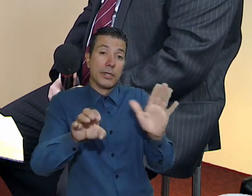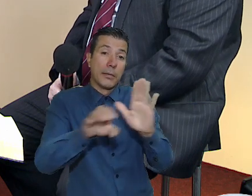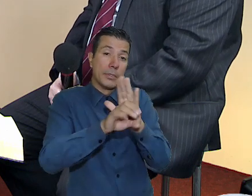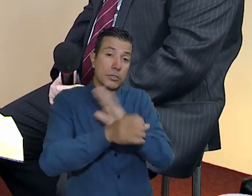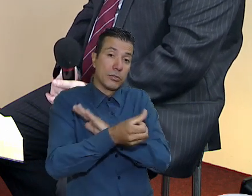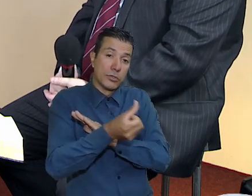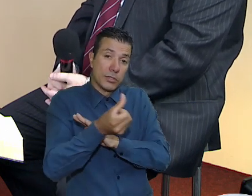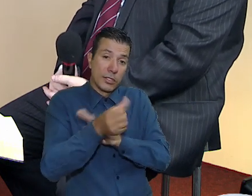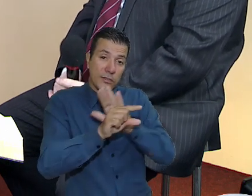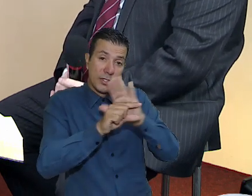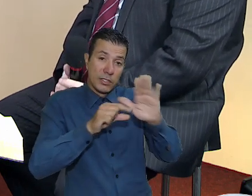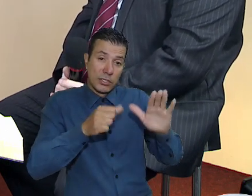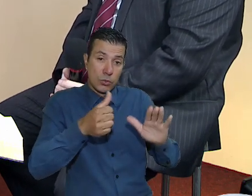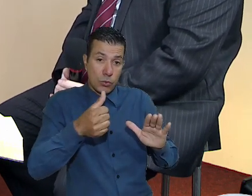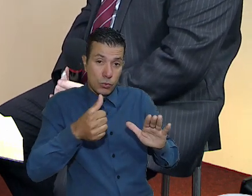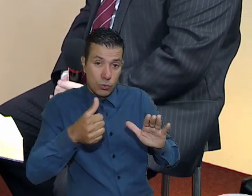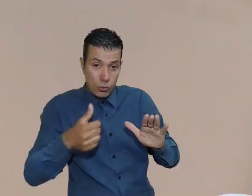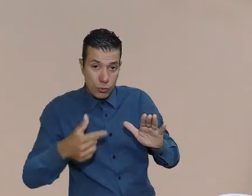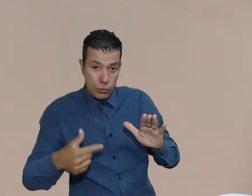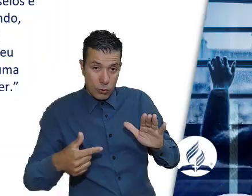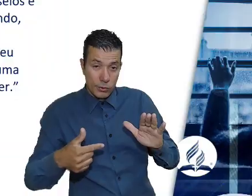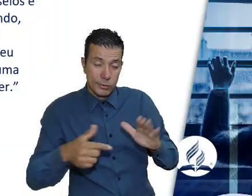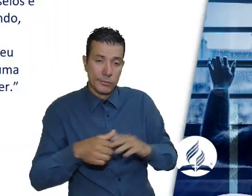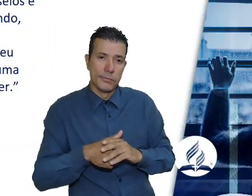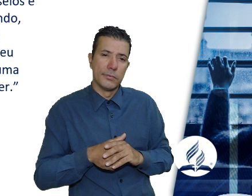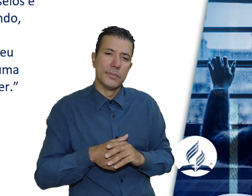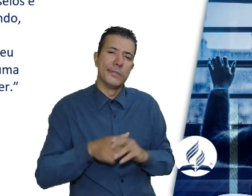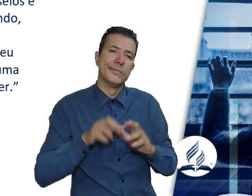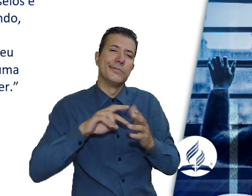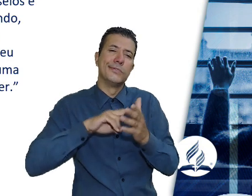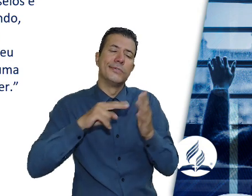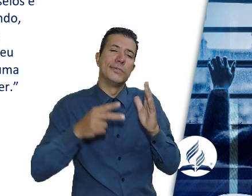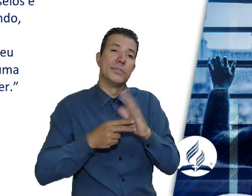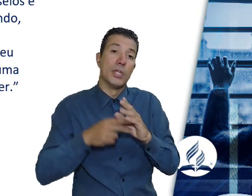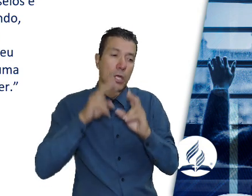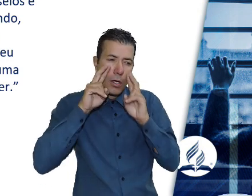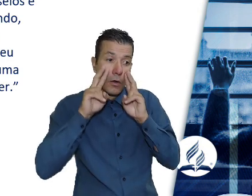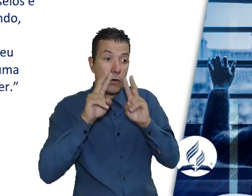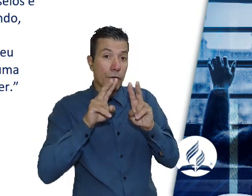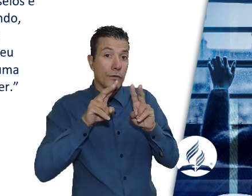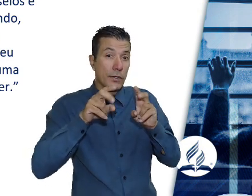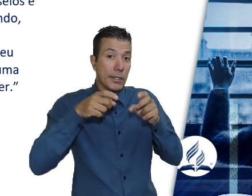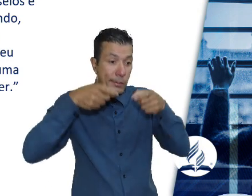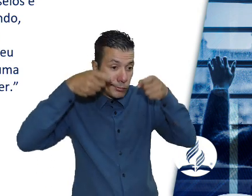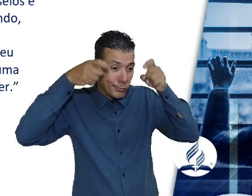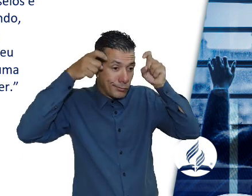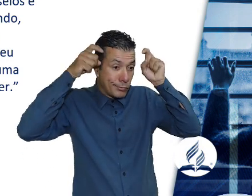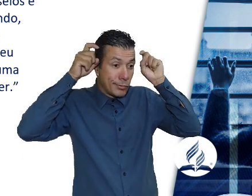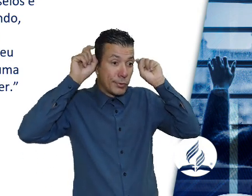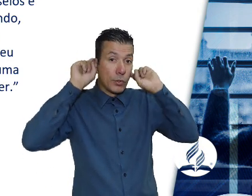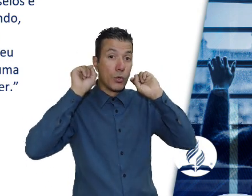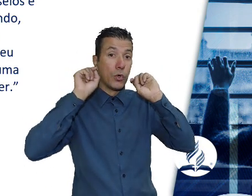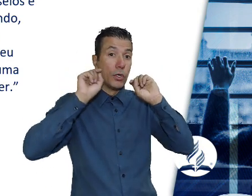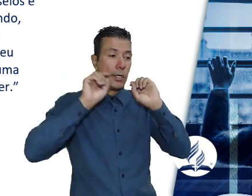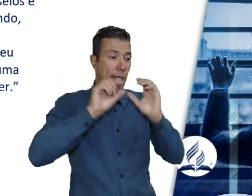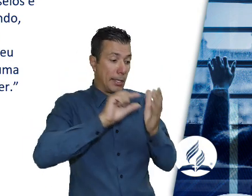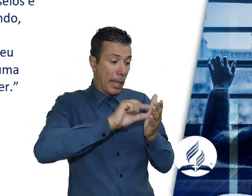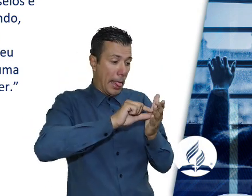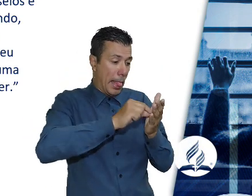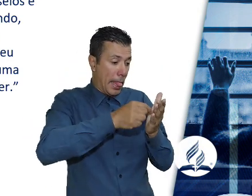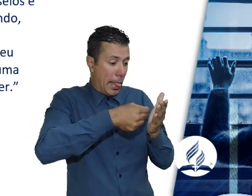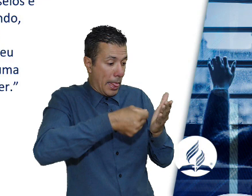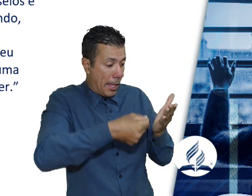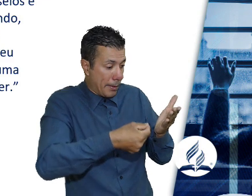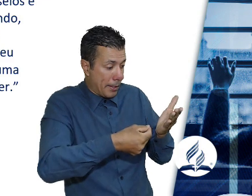capítulo 6, versículo 1 e 2, que diz o seguinte: Vi quando o cordeiro abriu um dos sete selos, e ouvi um dos quatro